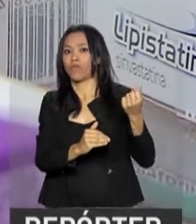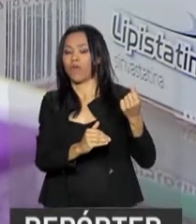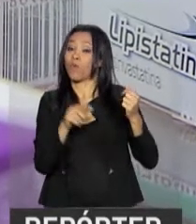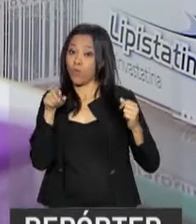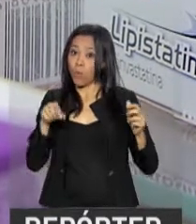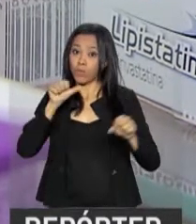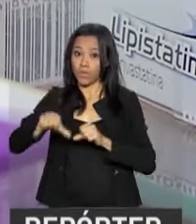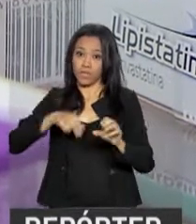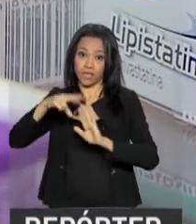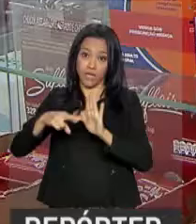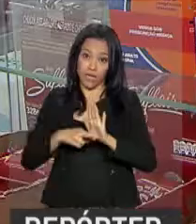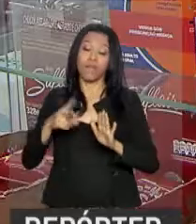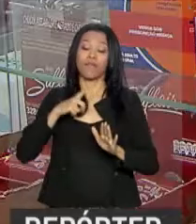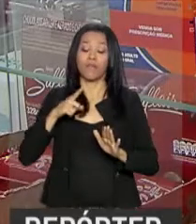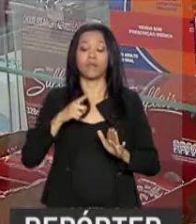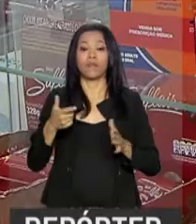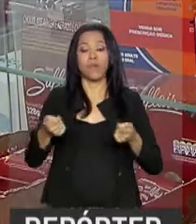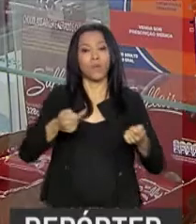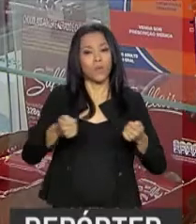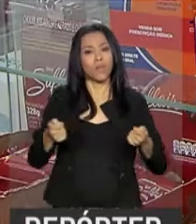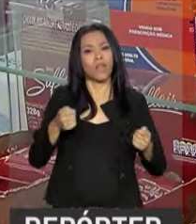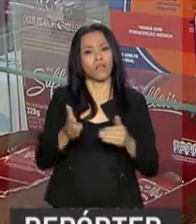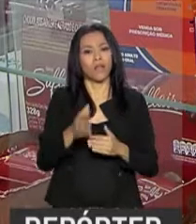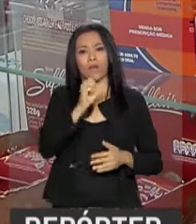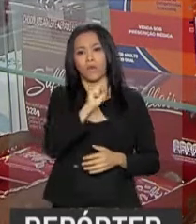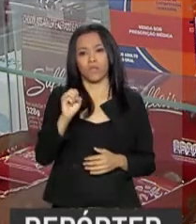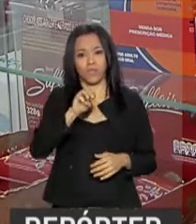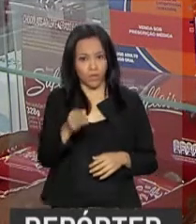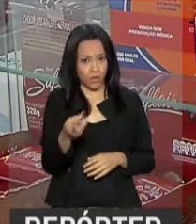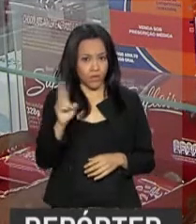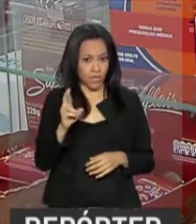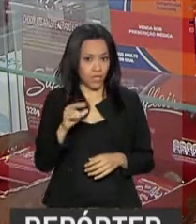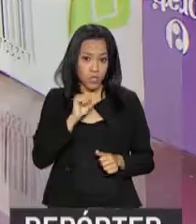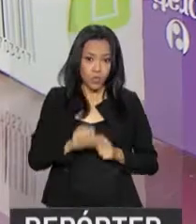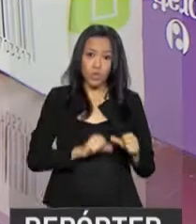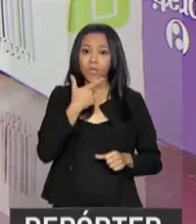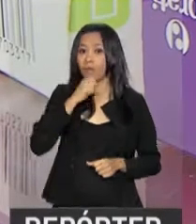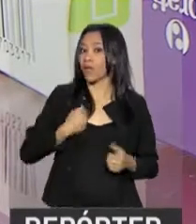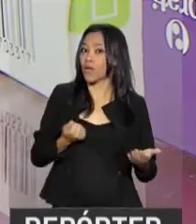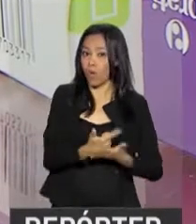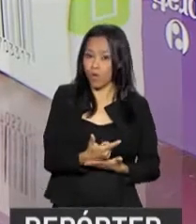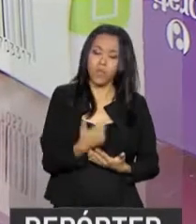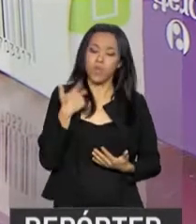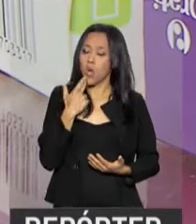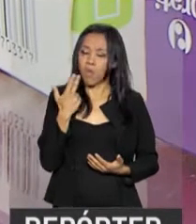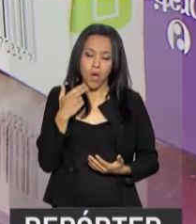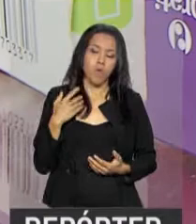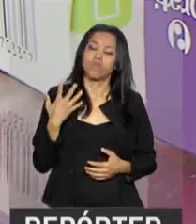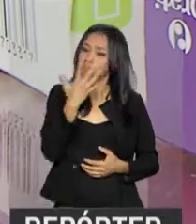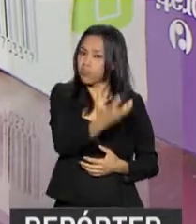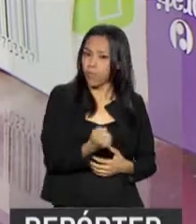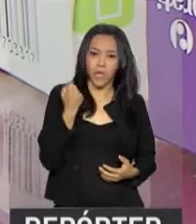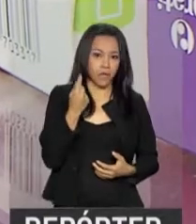deve ser gerado uma economia de até 800 milhões de reais nada muda para o usuário que continuará retirando o medicamento